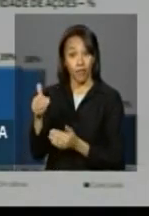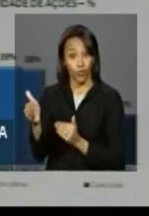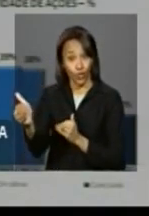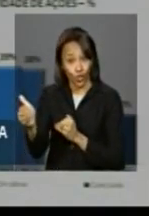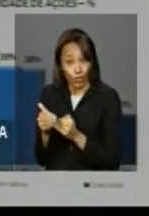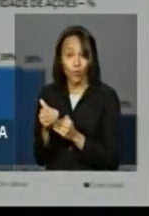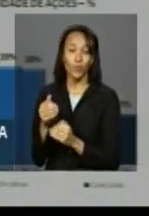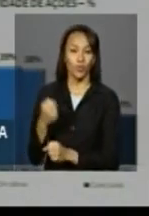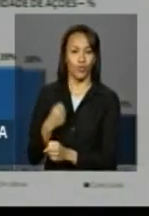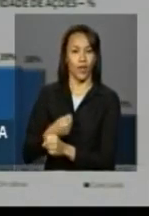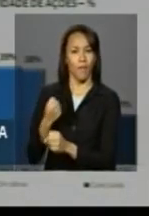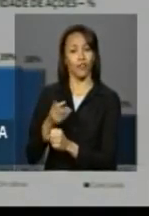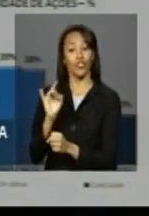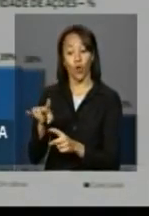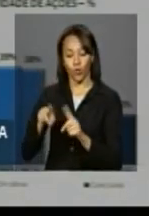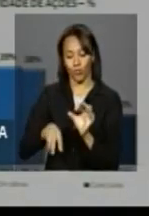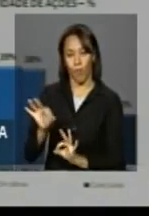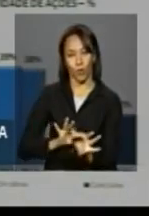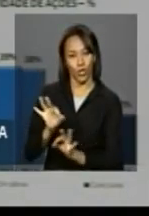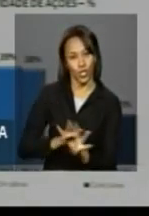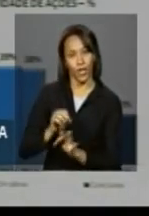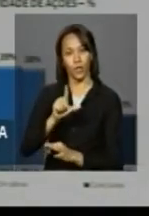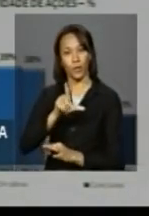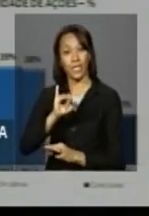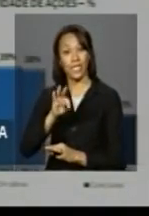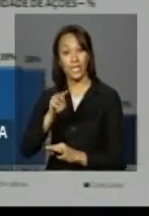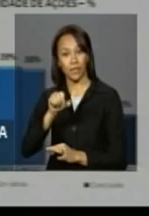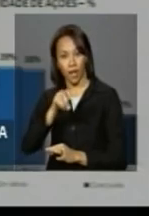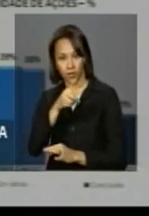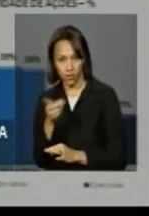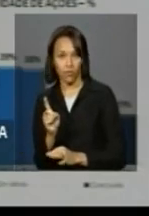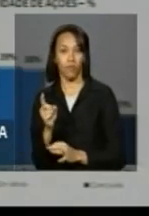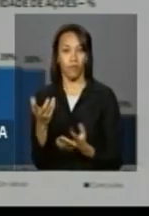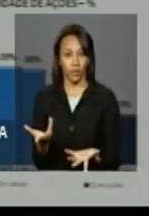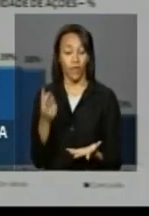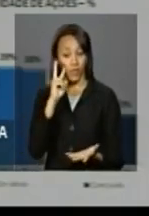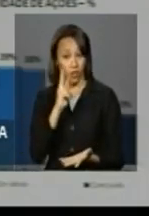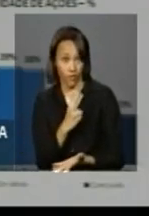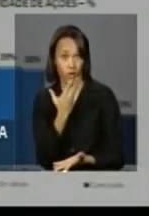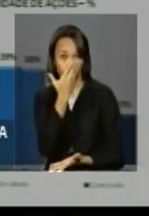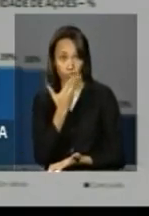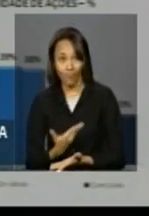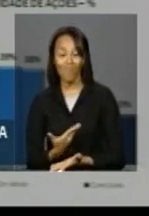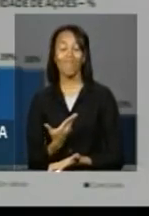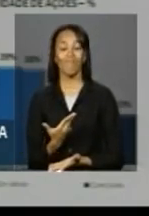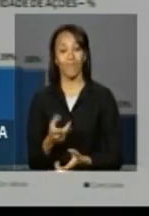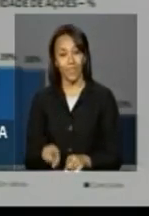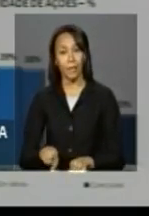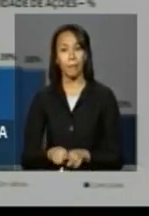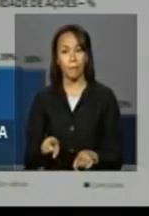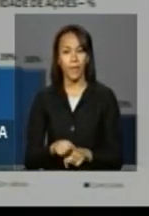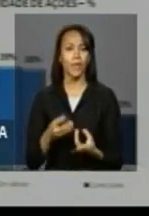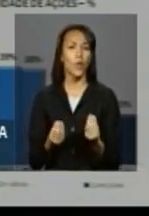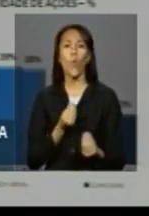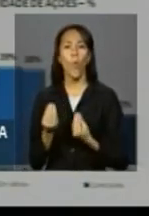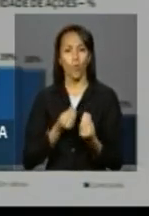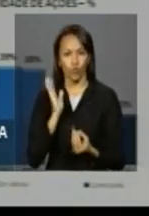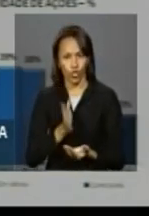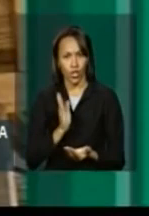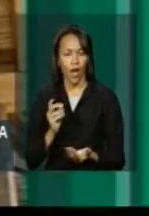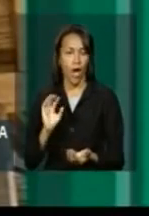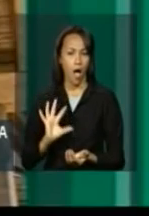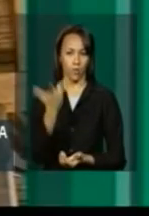de obras que estão em projeto, licenciamento ou licitação. Aí também os dados, tanto em valor quanto em quantidade de ações.